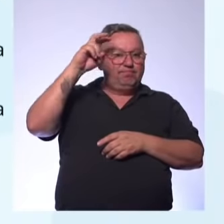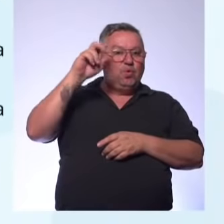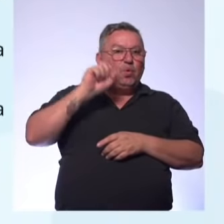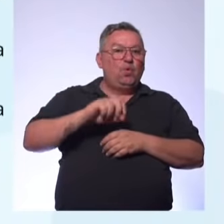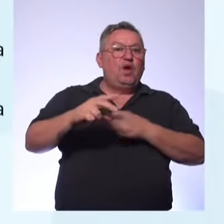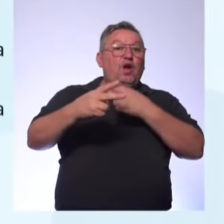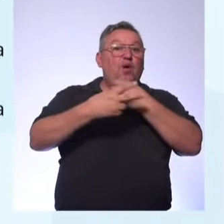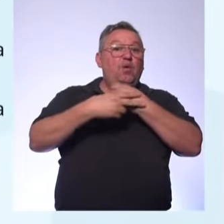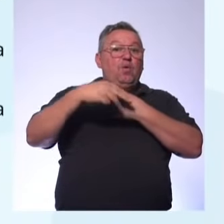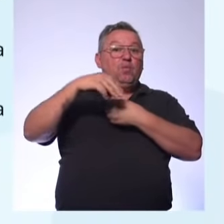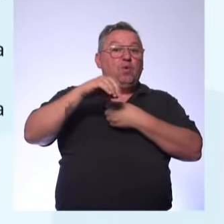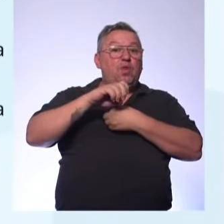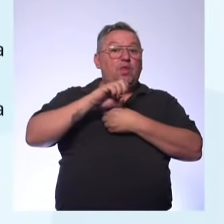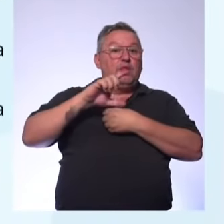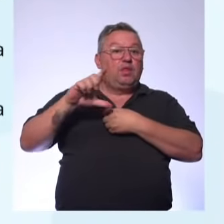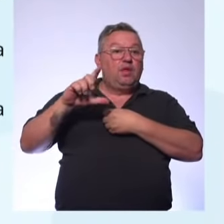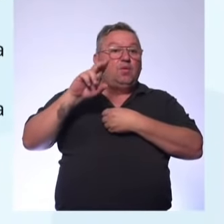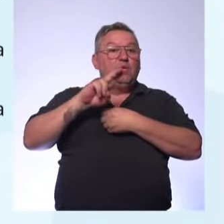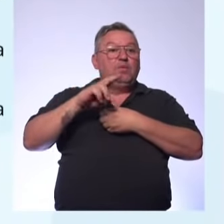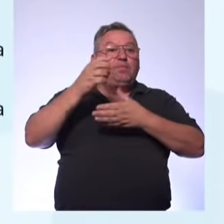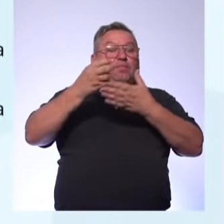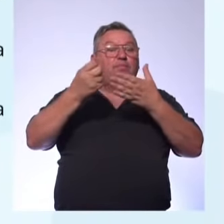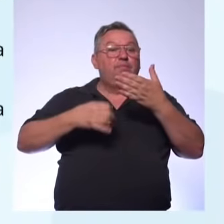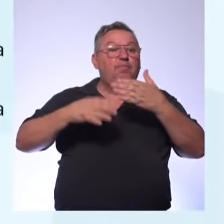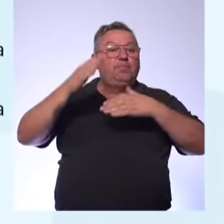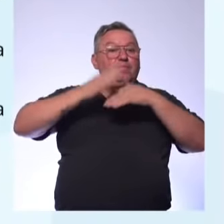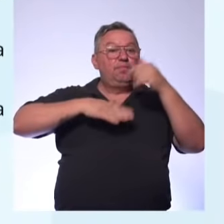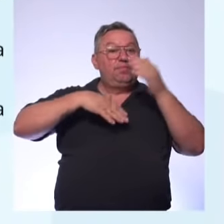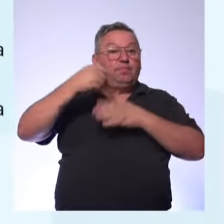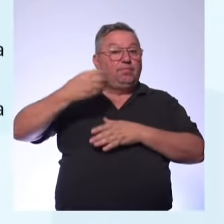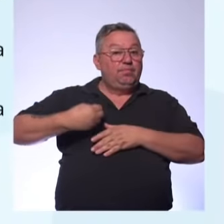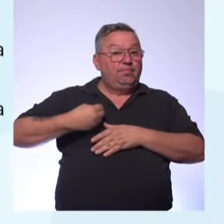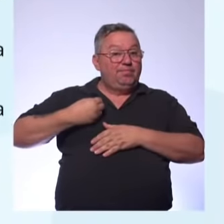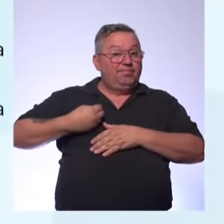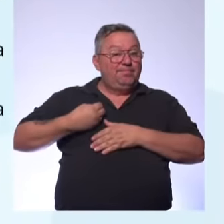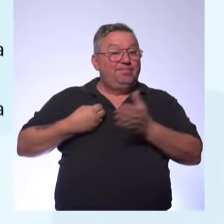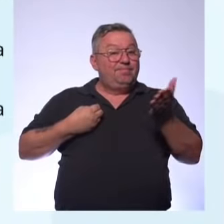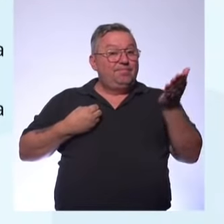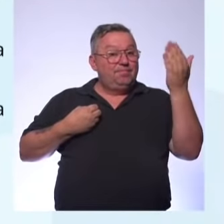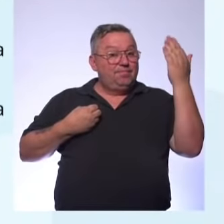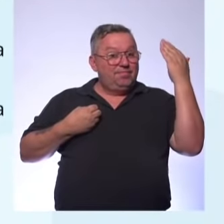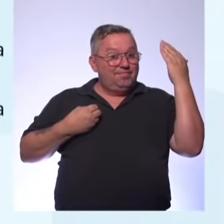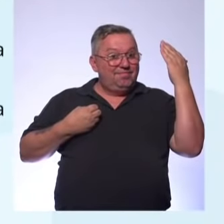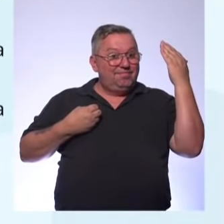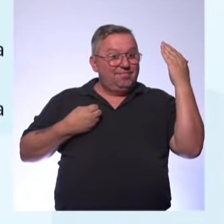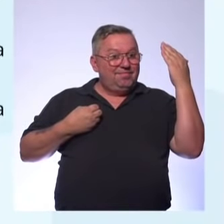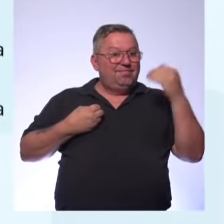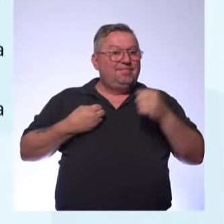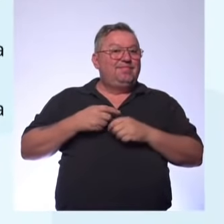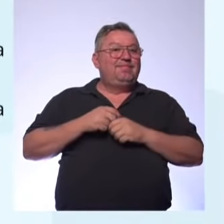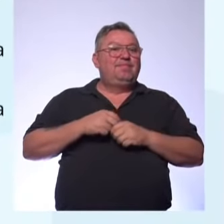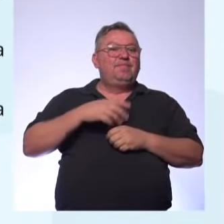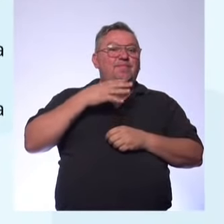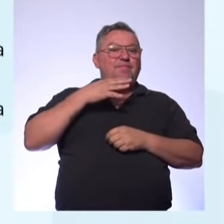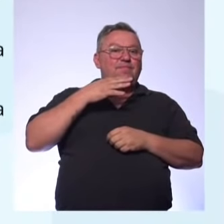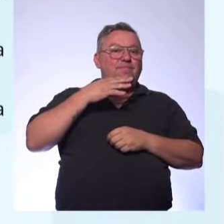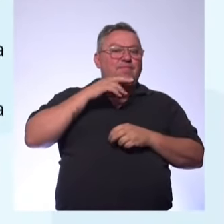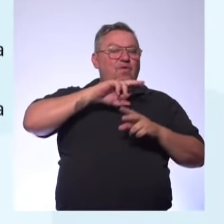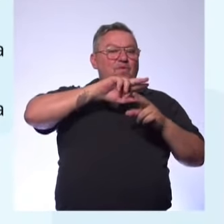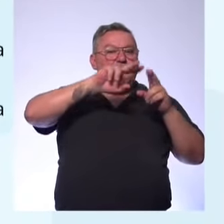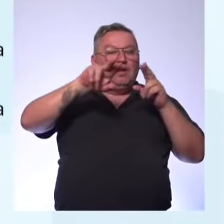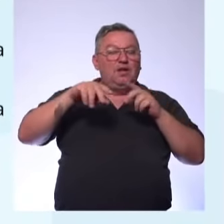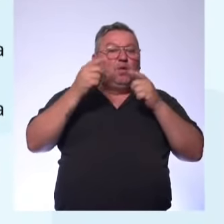inteligível o verbo modal para descrever habilidades no presente e no passado. Number 23, reconhecer a